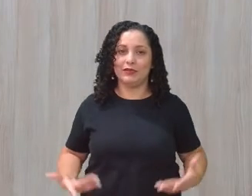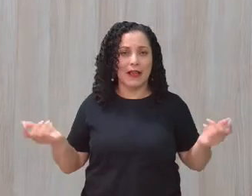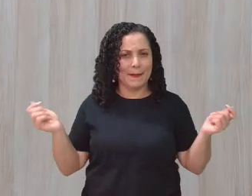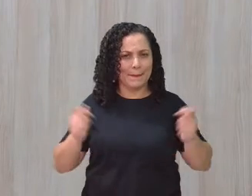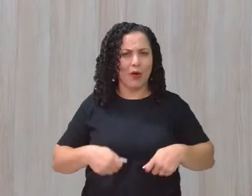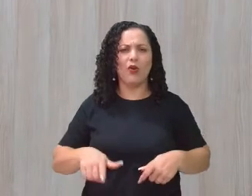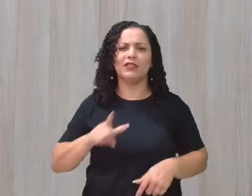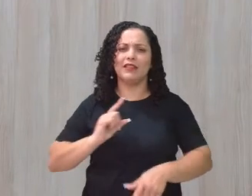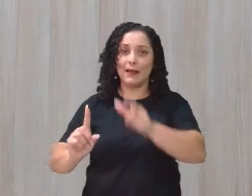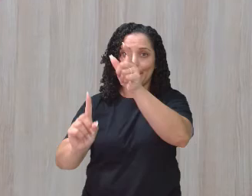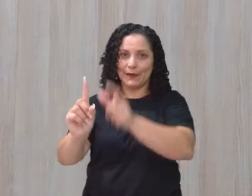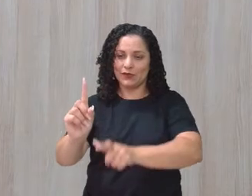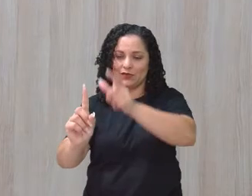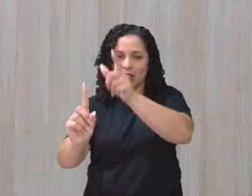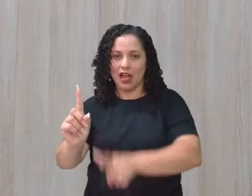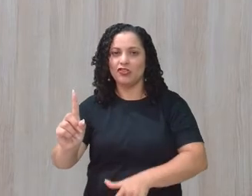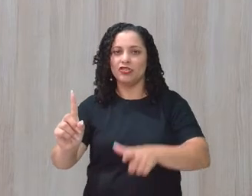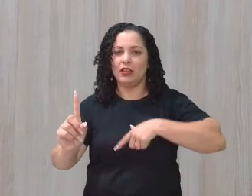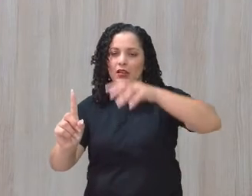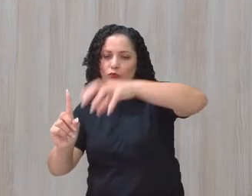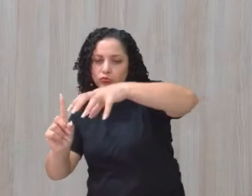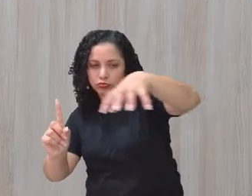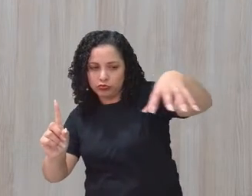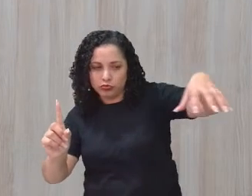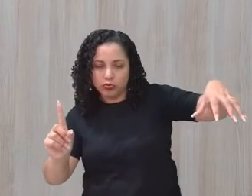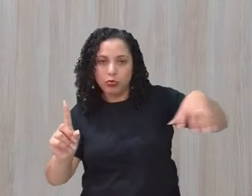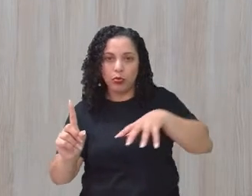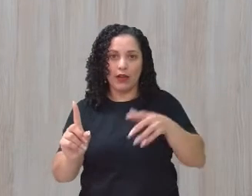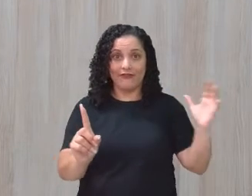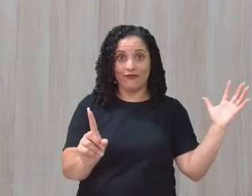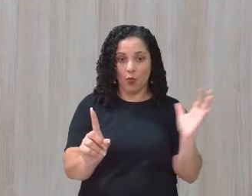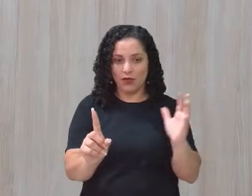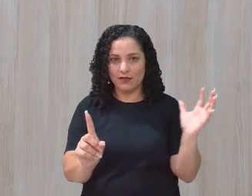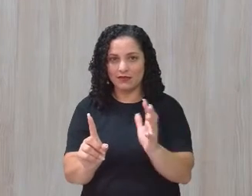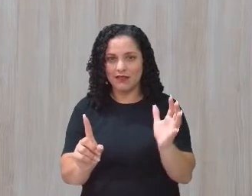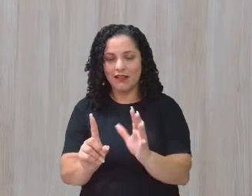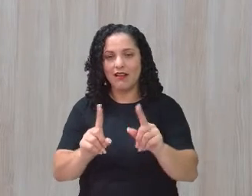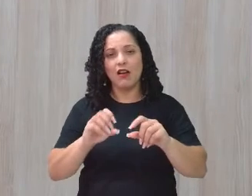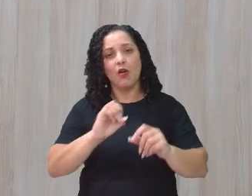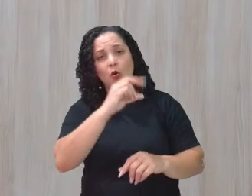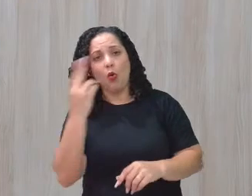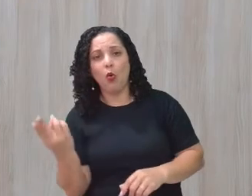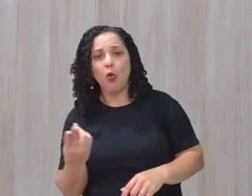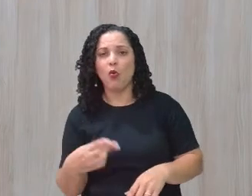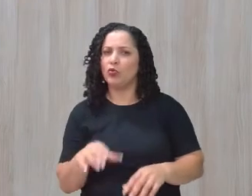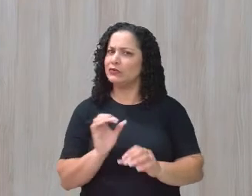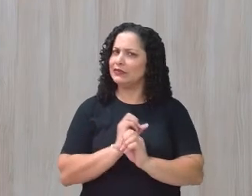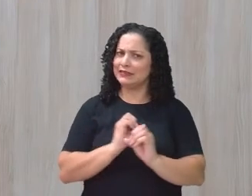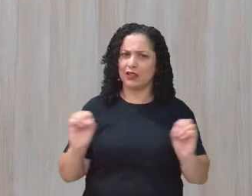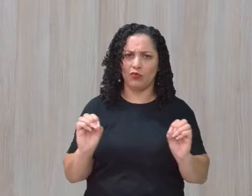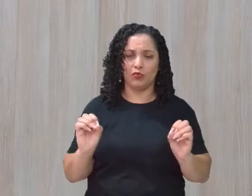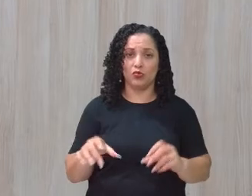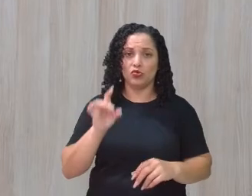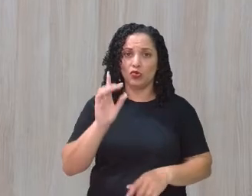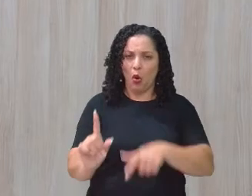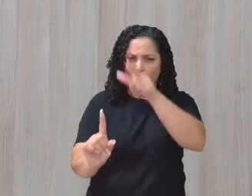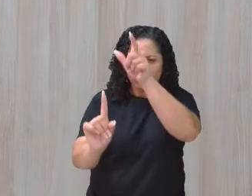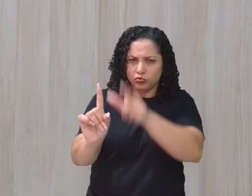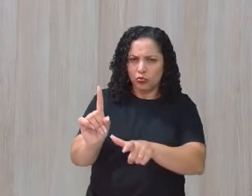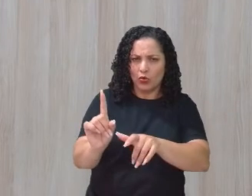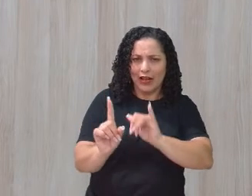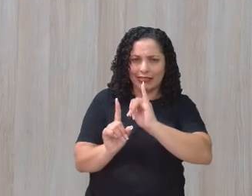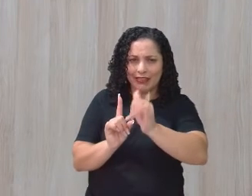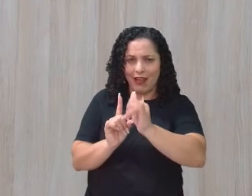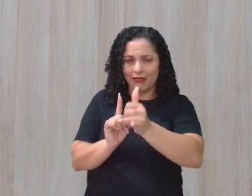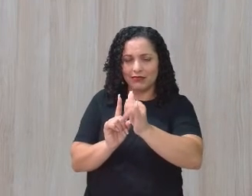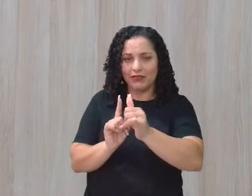ter todas essas facetas, todas essas faces, ou não. A narrativa pode ficar fixa em um ponto específico.